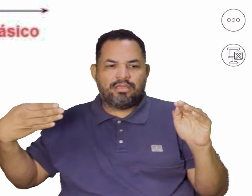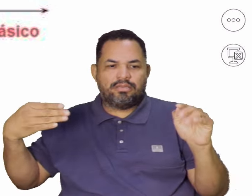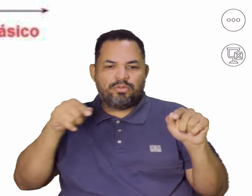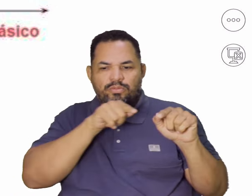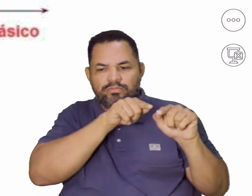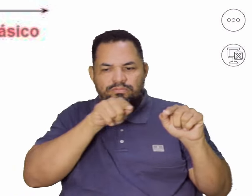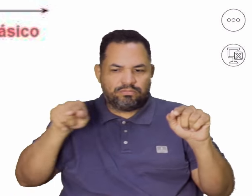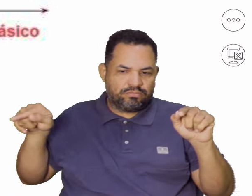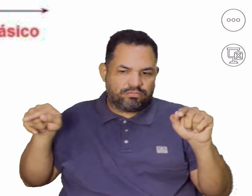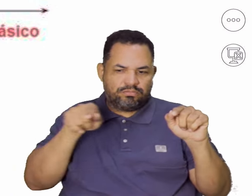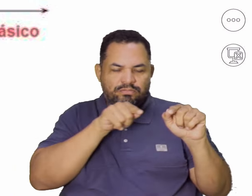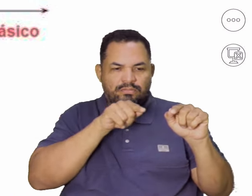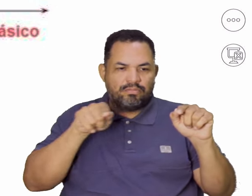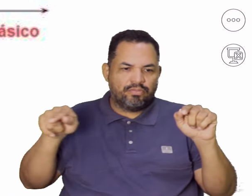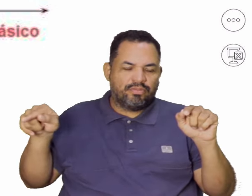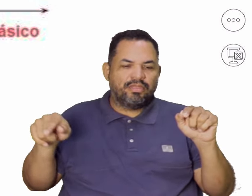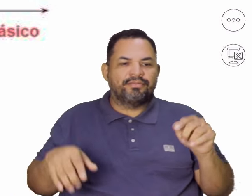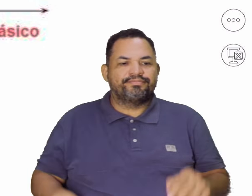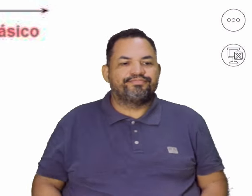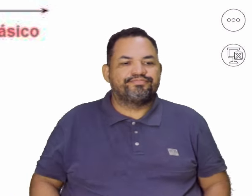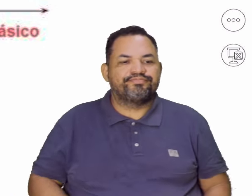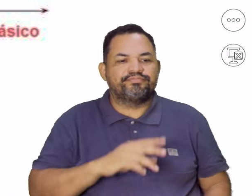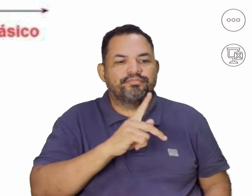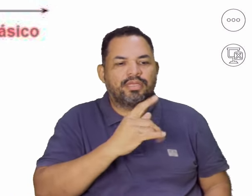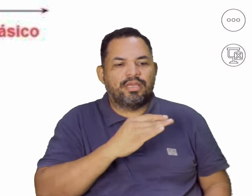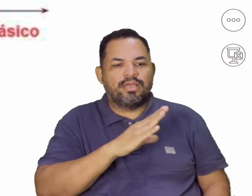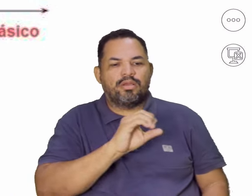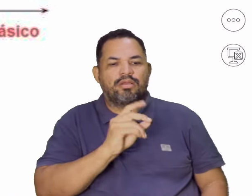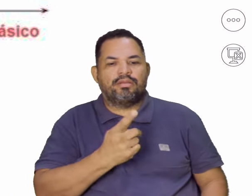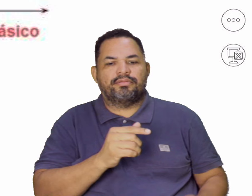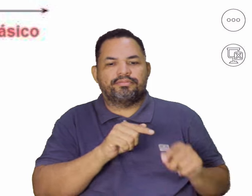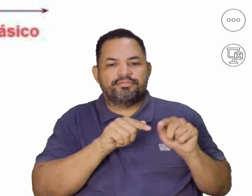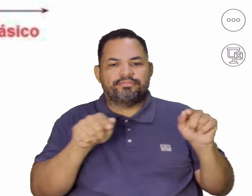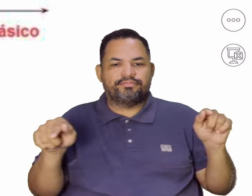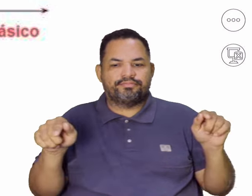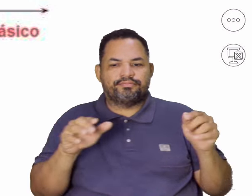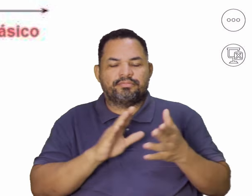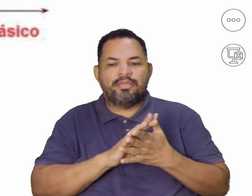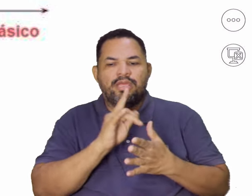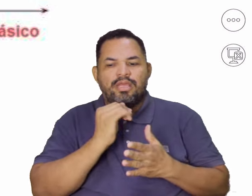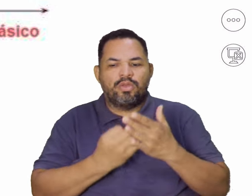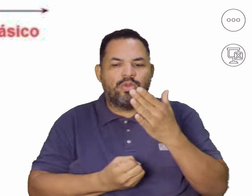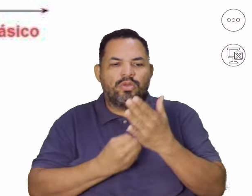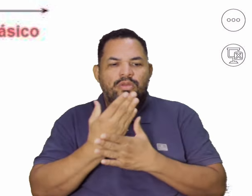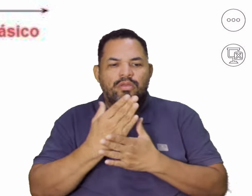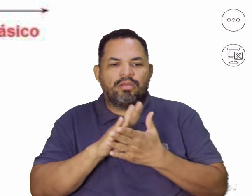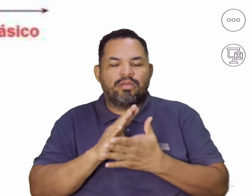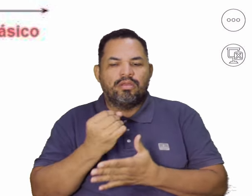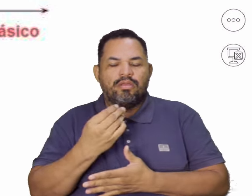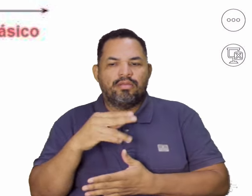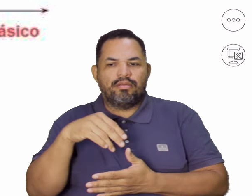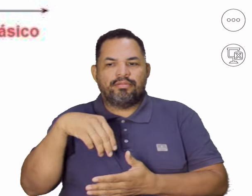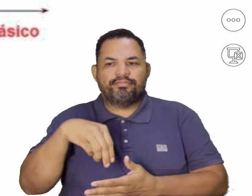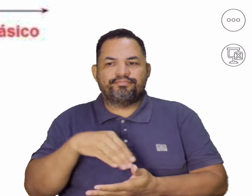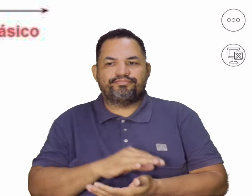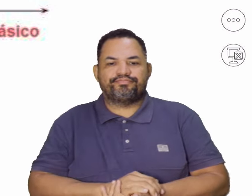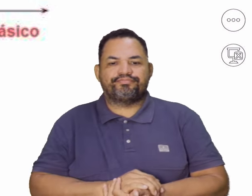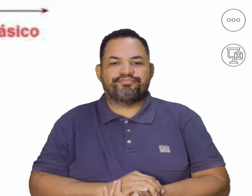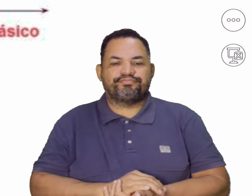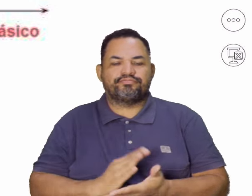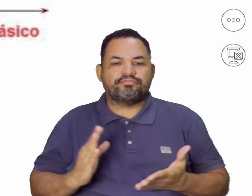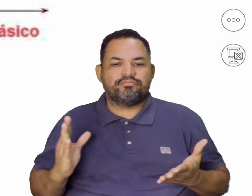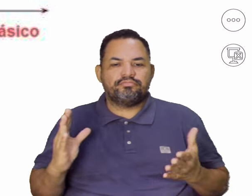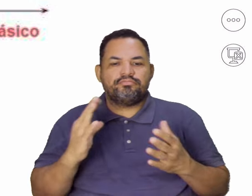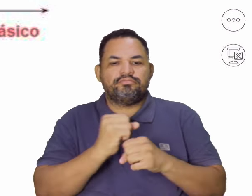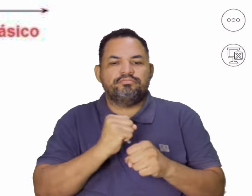iônico em relação a h Pooh em relação Oh vocês viram que a água forma h+ ou H Men A soma